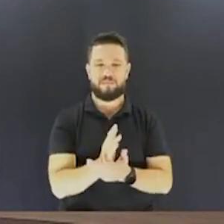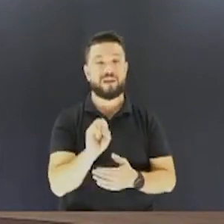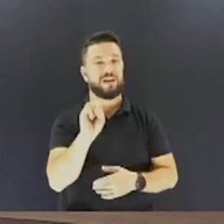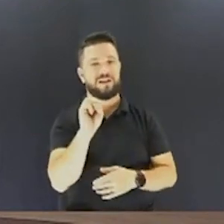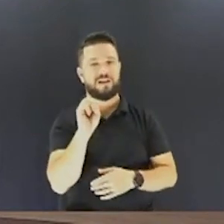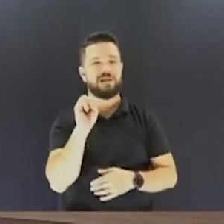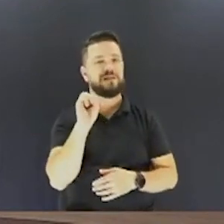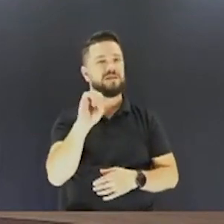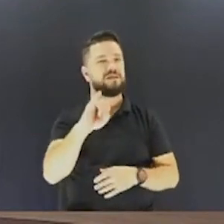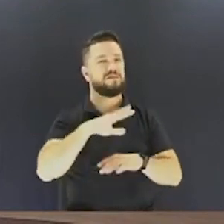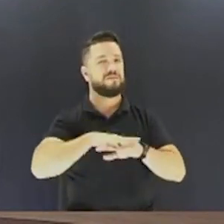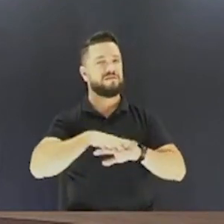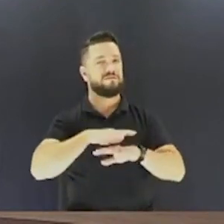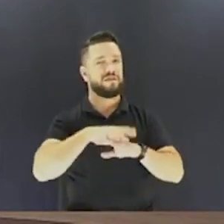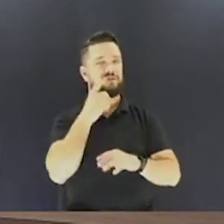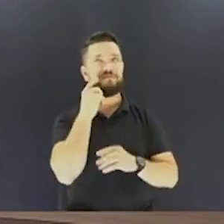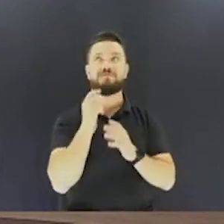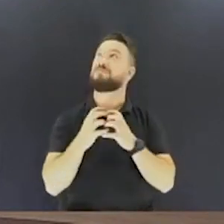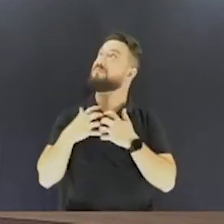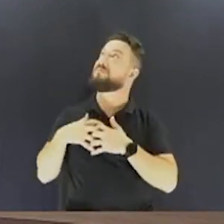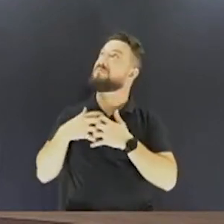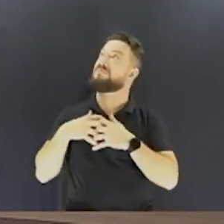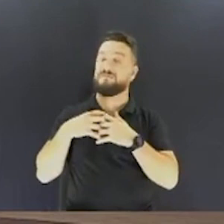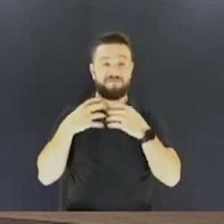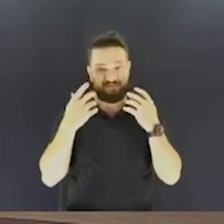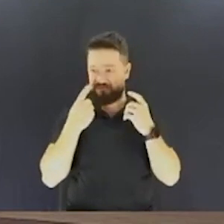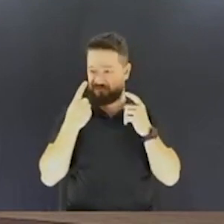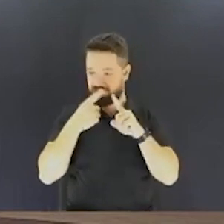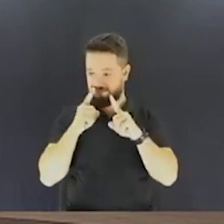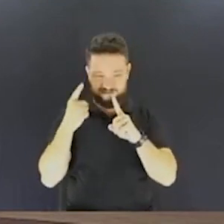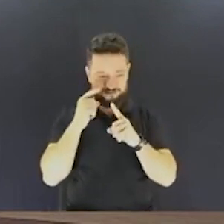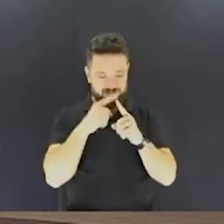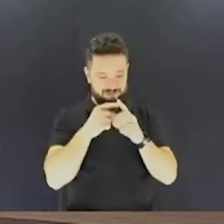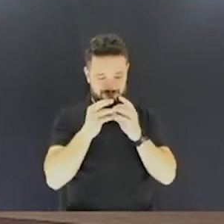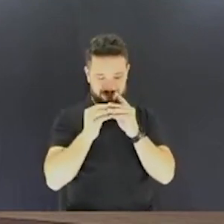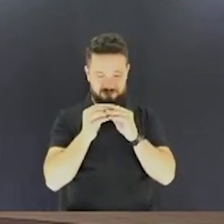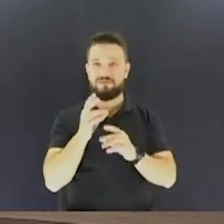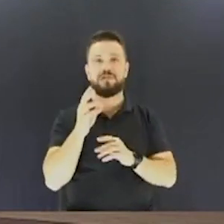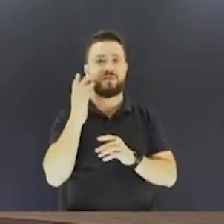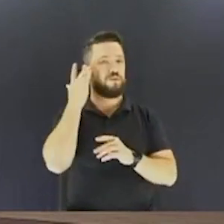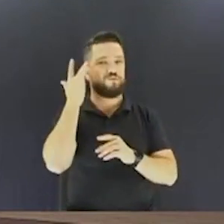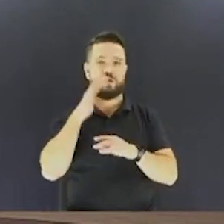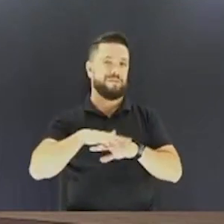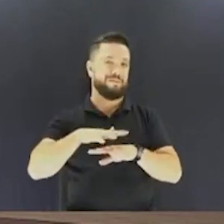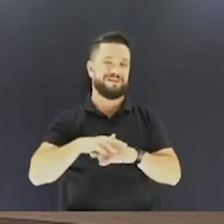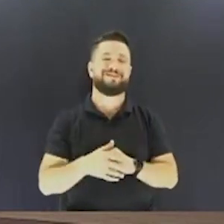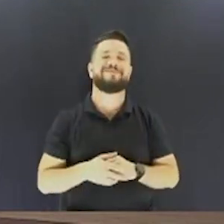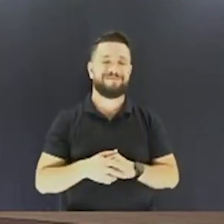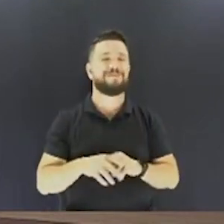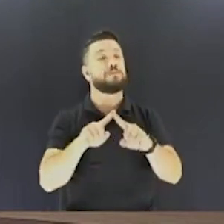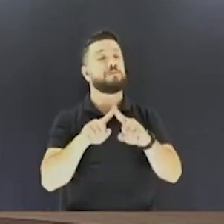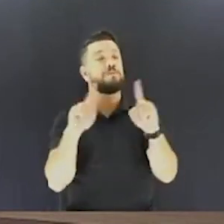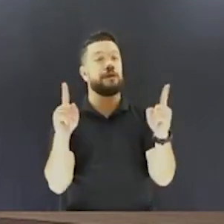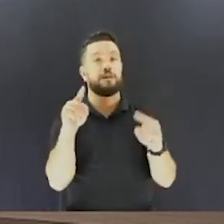Se fosse uma geométrica, acho que ia me bater um pouquinho mais. Mas era mais ou menos isso. Quer dizer, então o senhor vem de fora, vê o